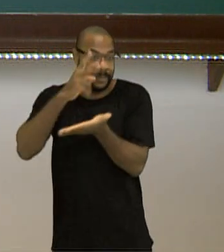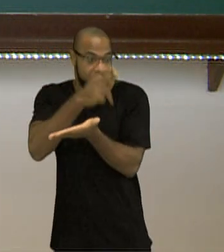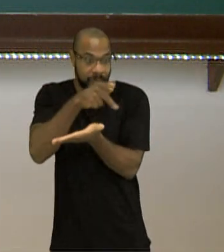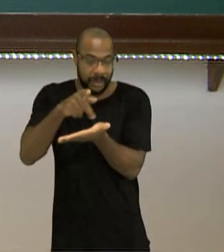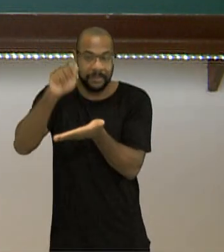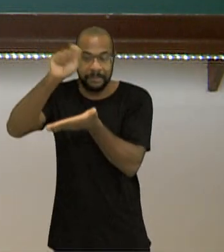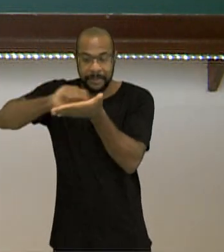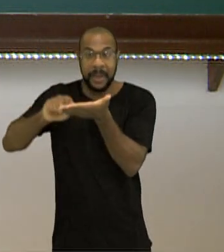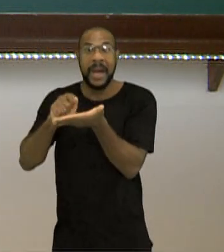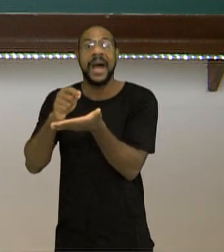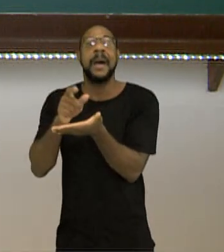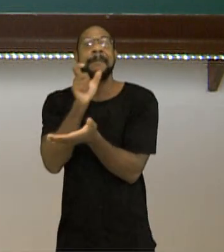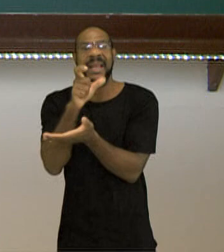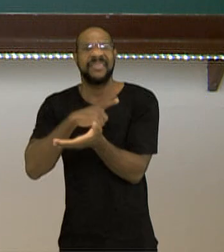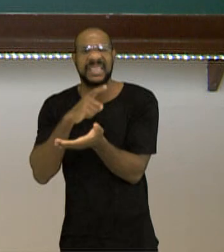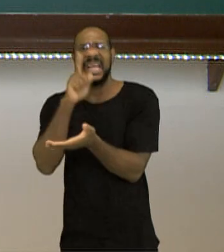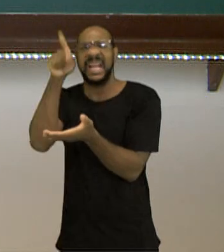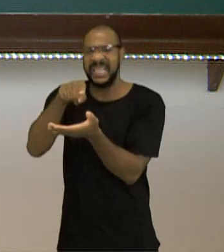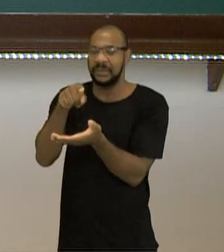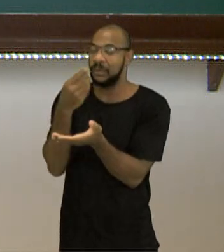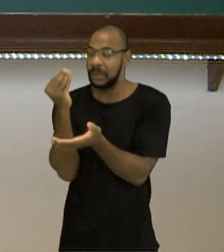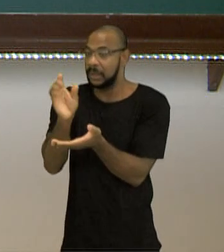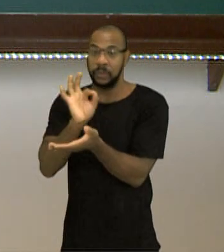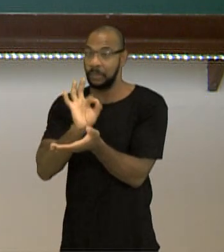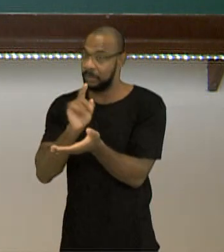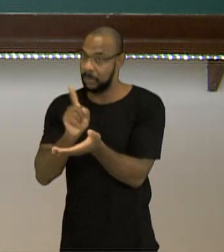né? E aí você compara.